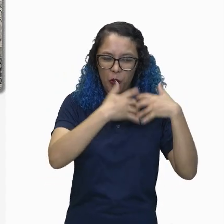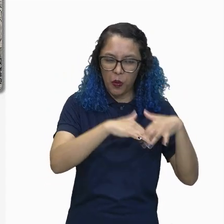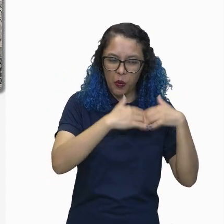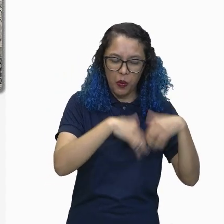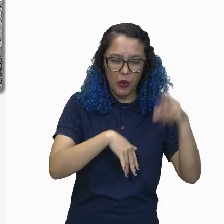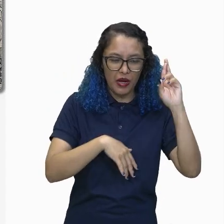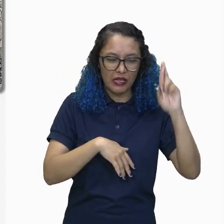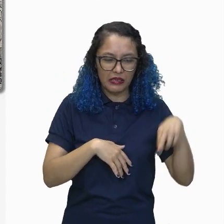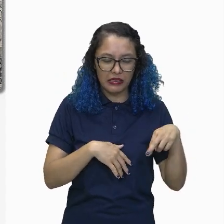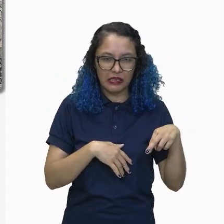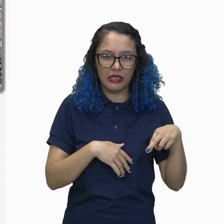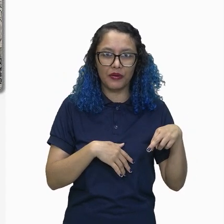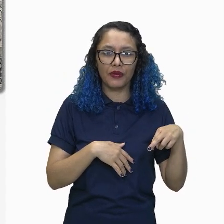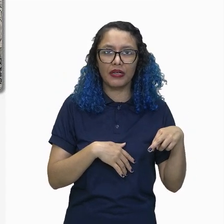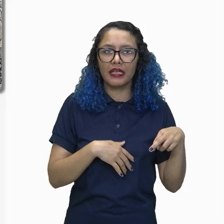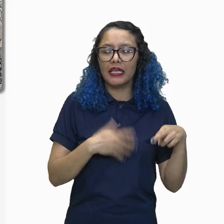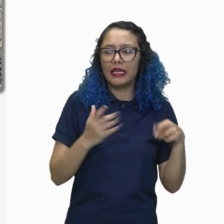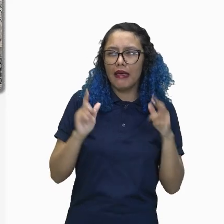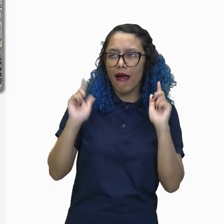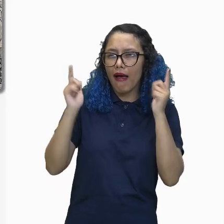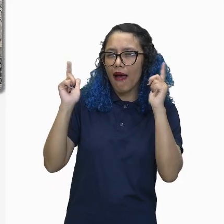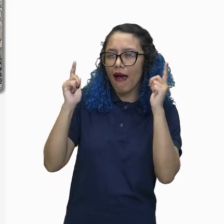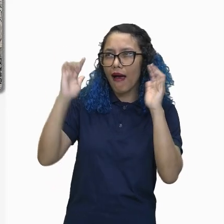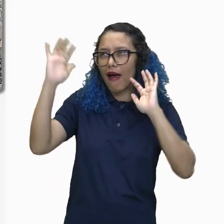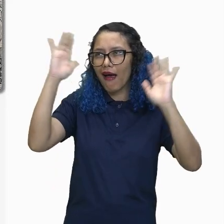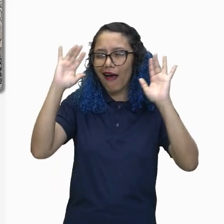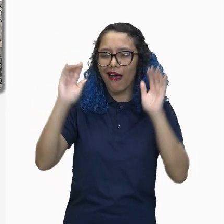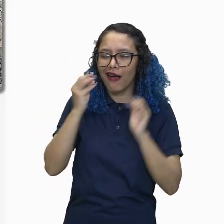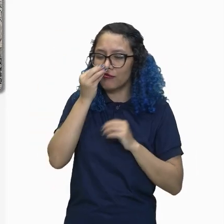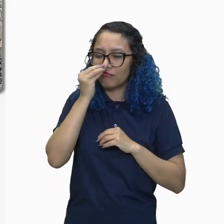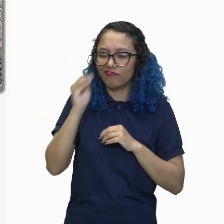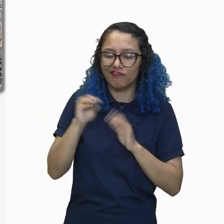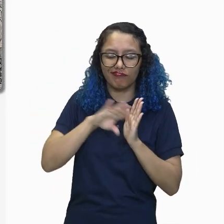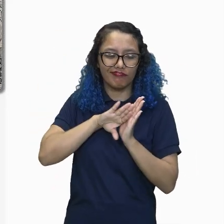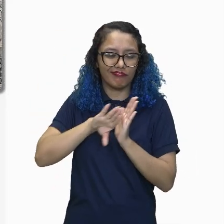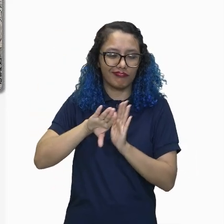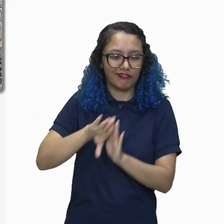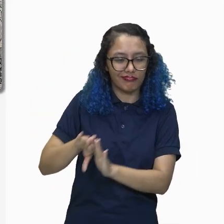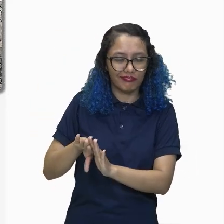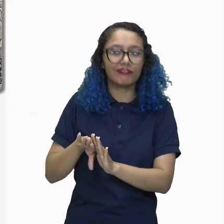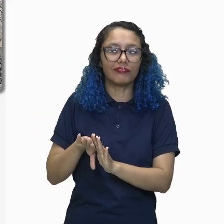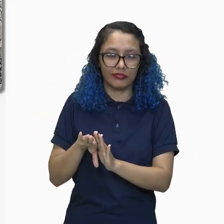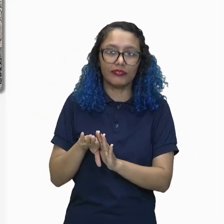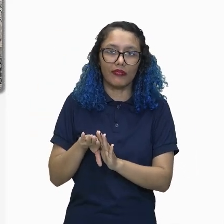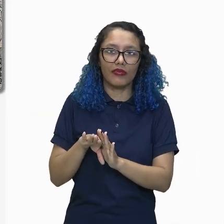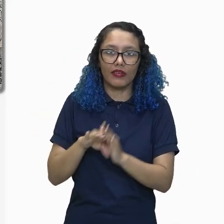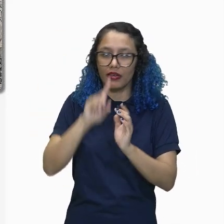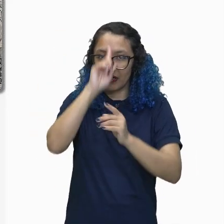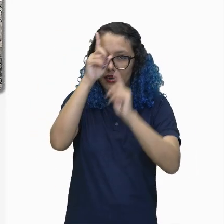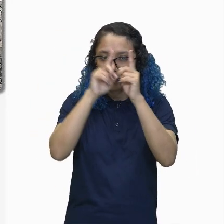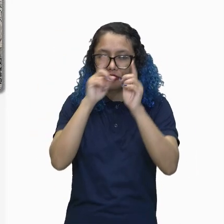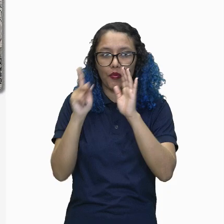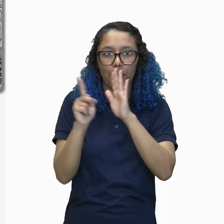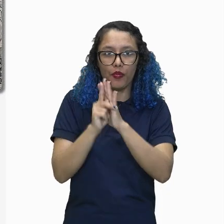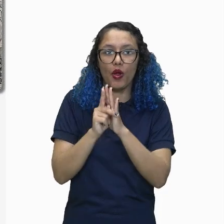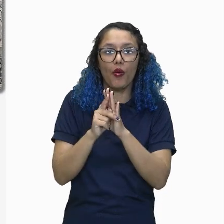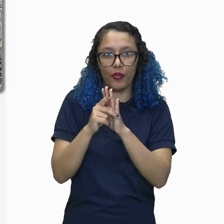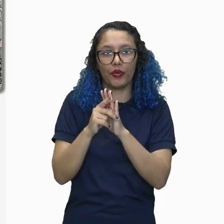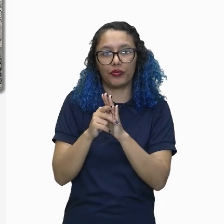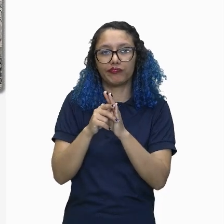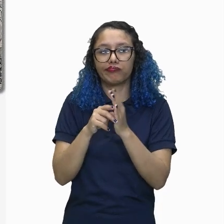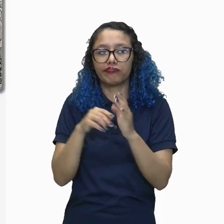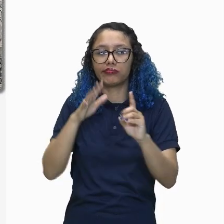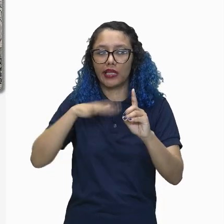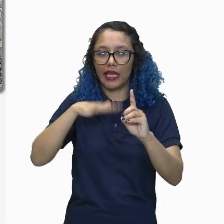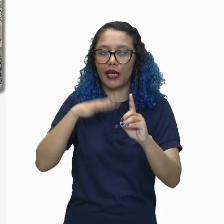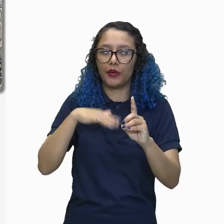de lado essa nossa fantasia, essa nossa criatividade da parte dionisíaca.